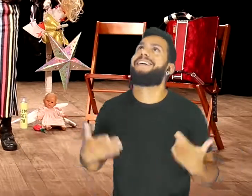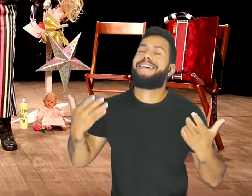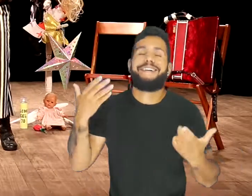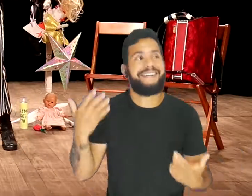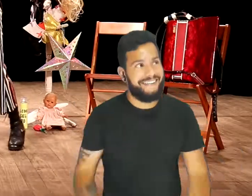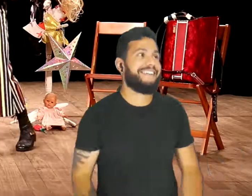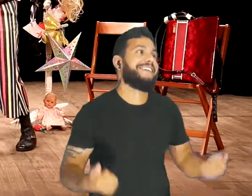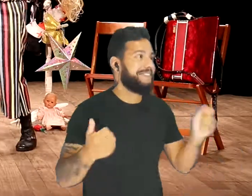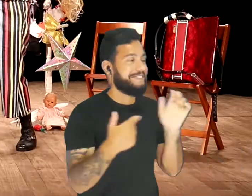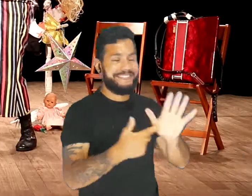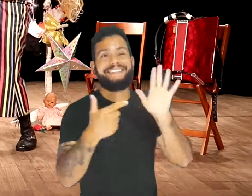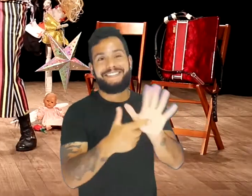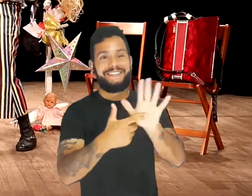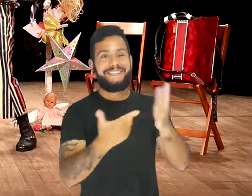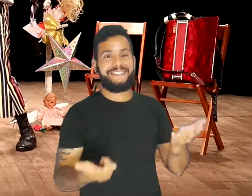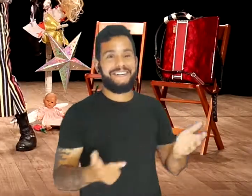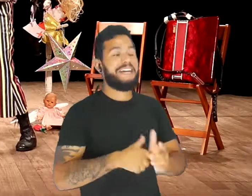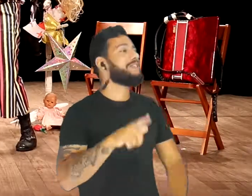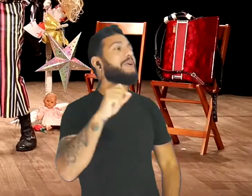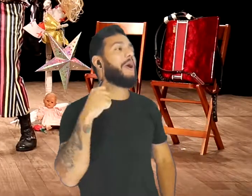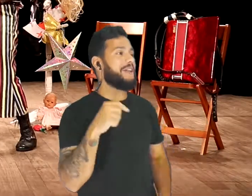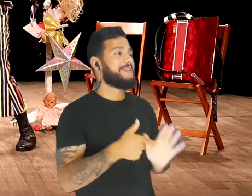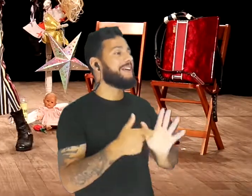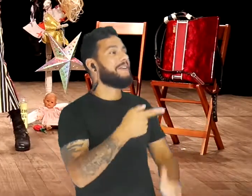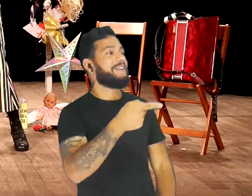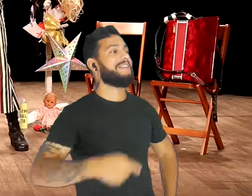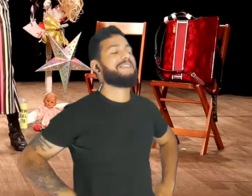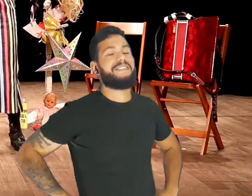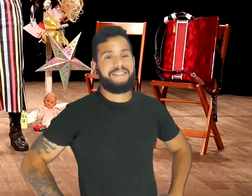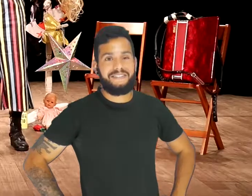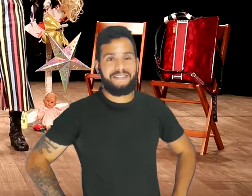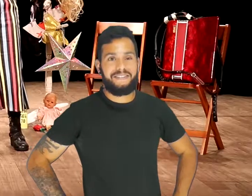sei. Jamais eu vou em alguma igreja.